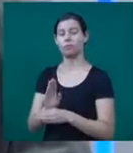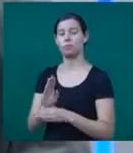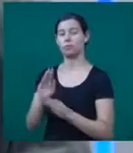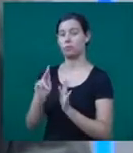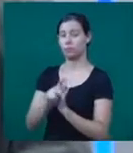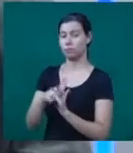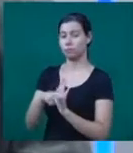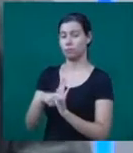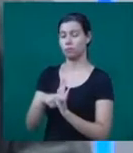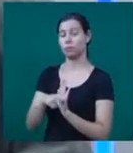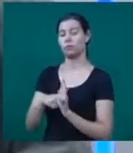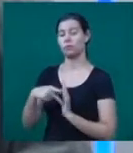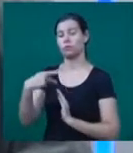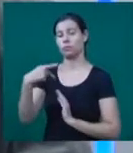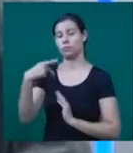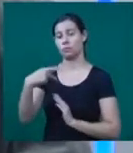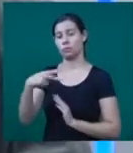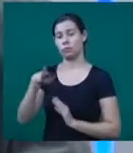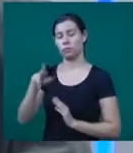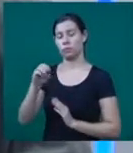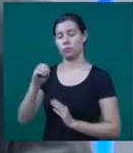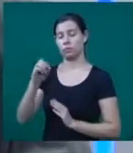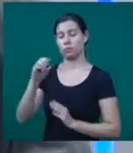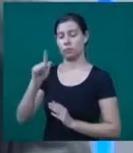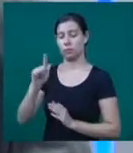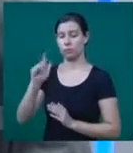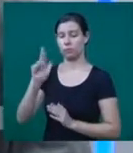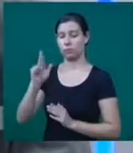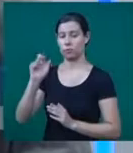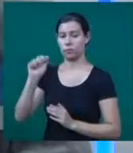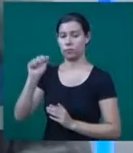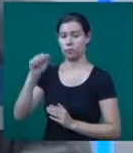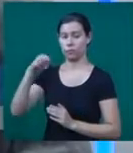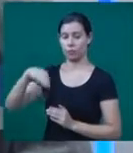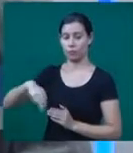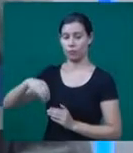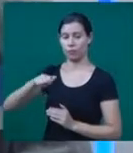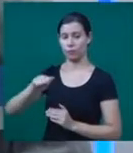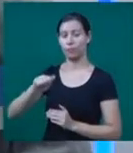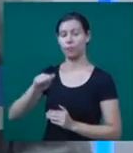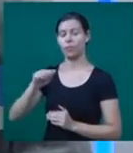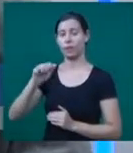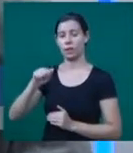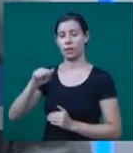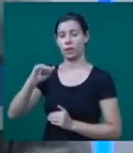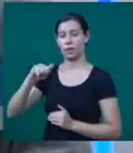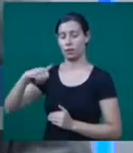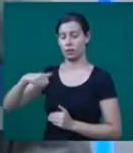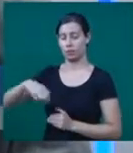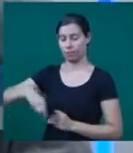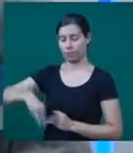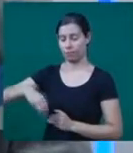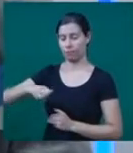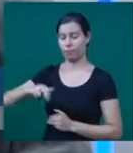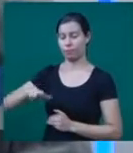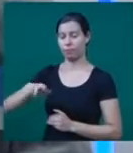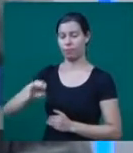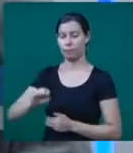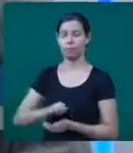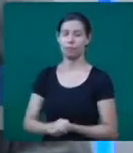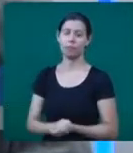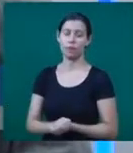Programa Animare, que foi realizado pela Lei Estadual de Incentivo à Cultura, com o patrocínio do grupo Décio